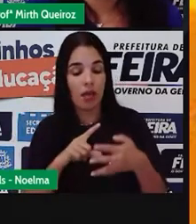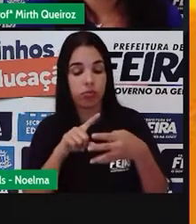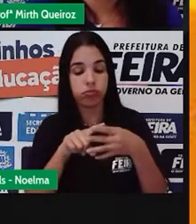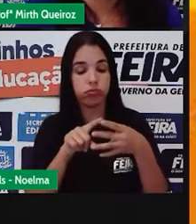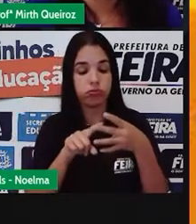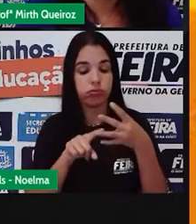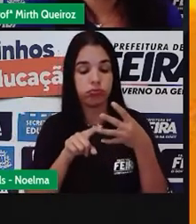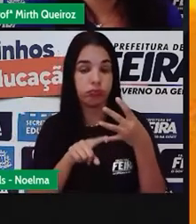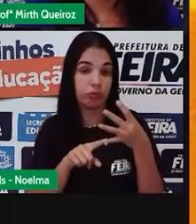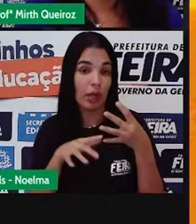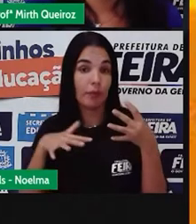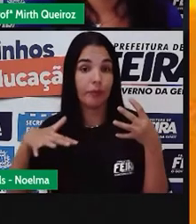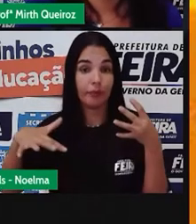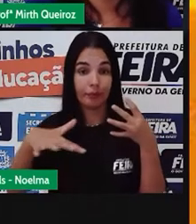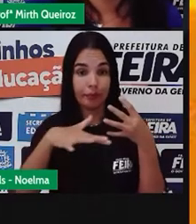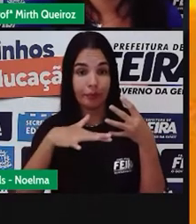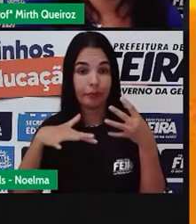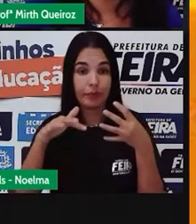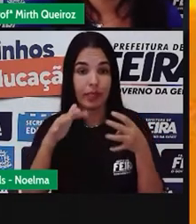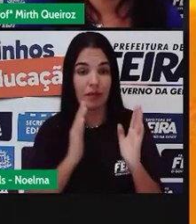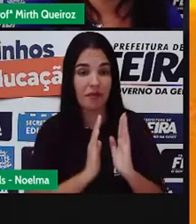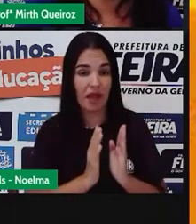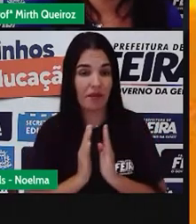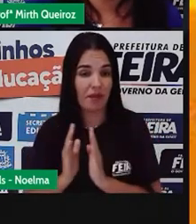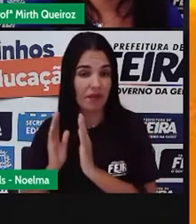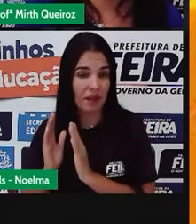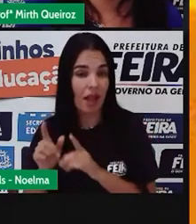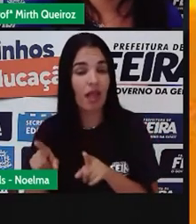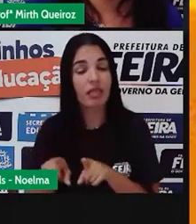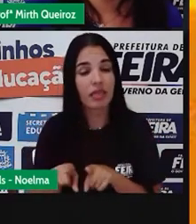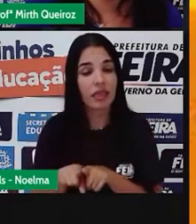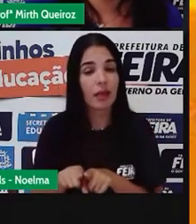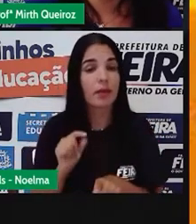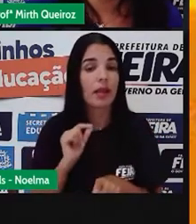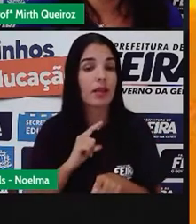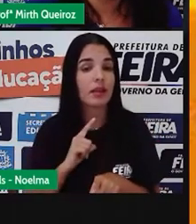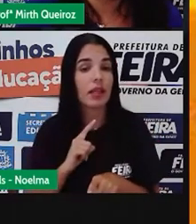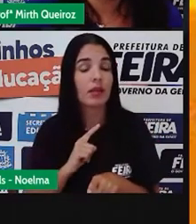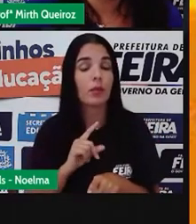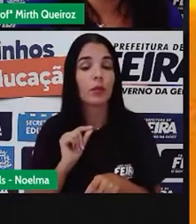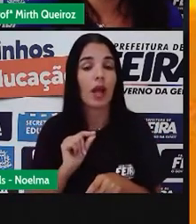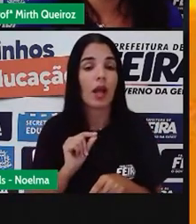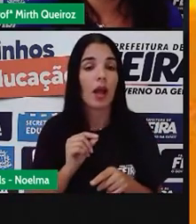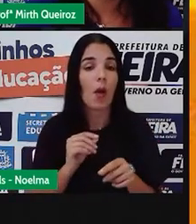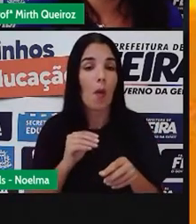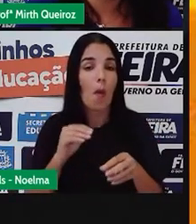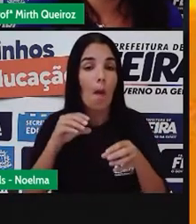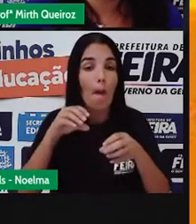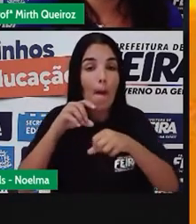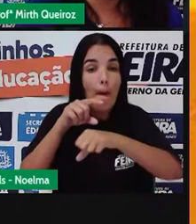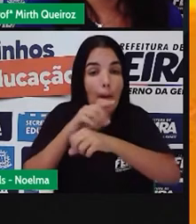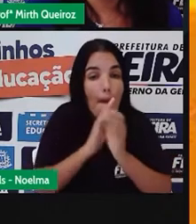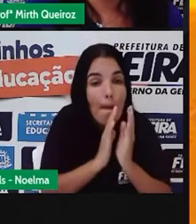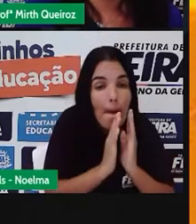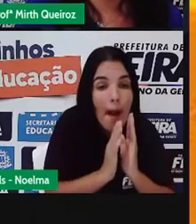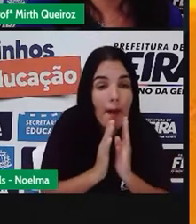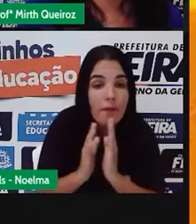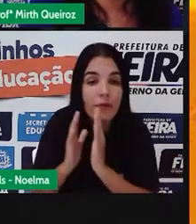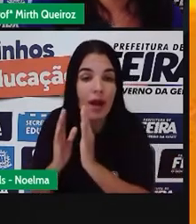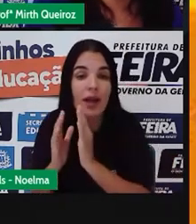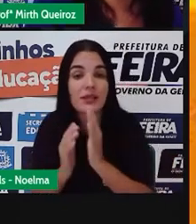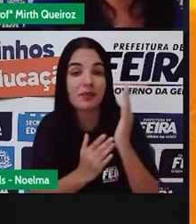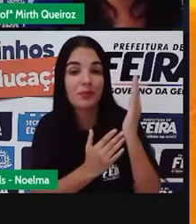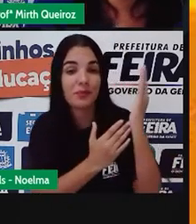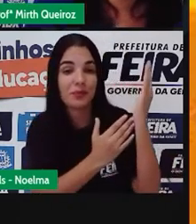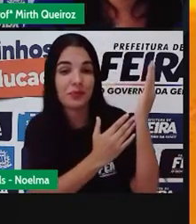fases que a gente viu aqui, nós temos as fases de transição. Seria a fase de puberdade, é uma dessas fases de transição, que vai